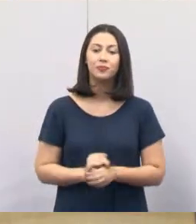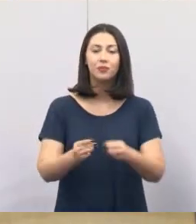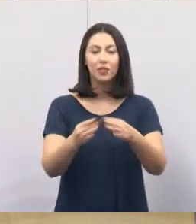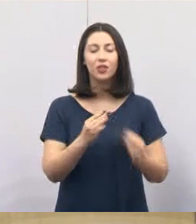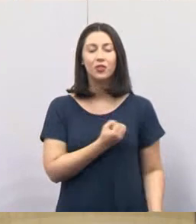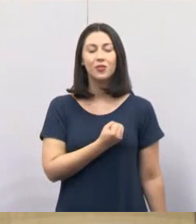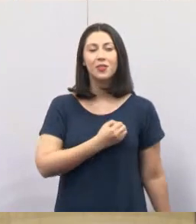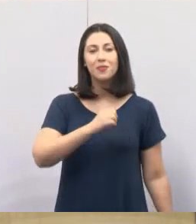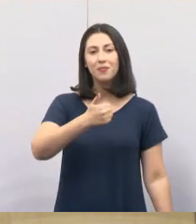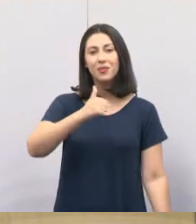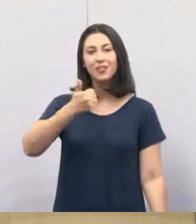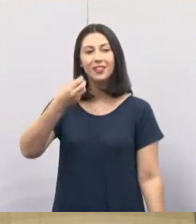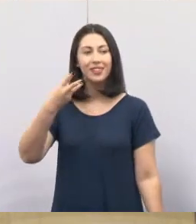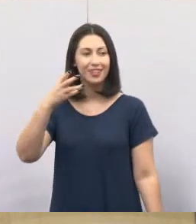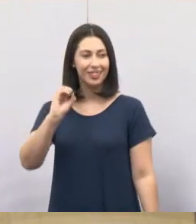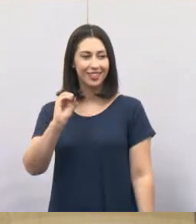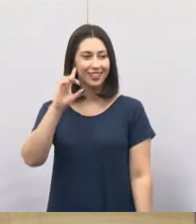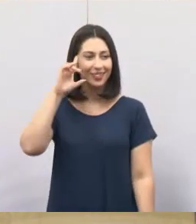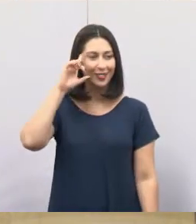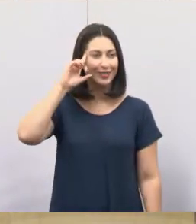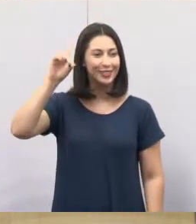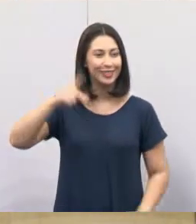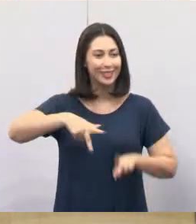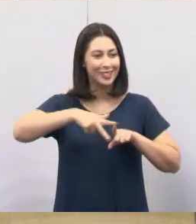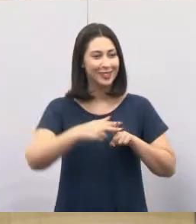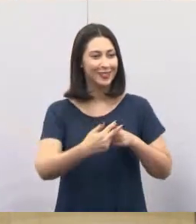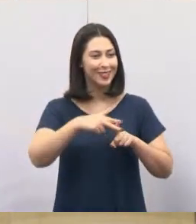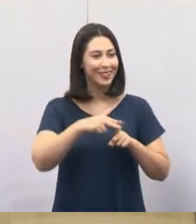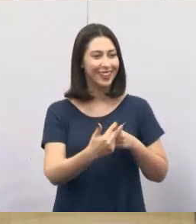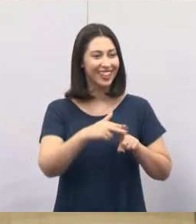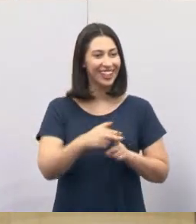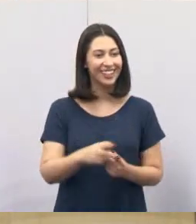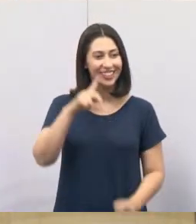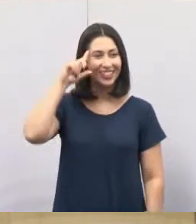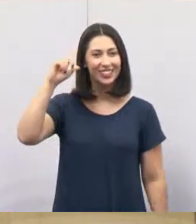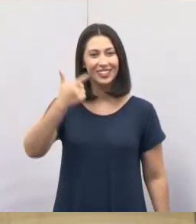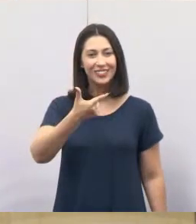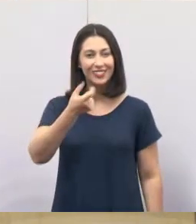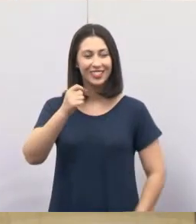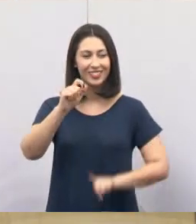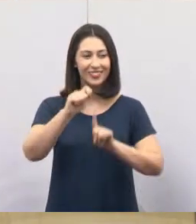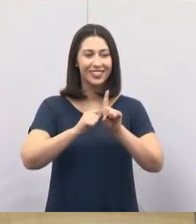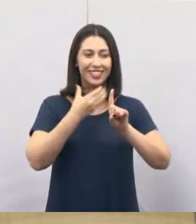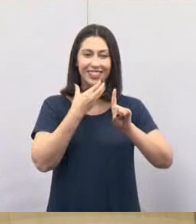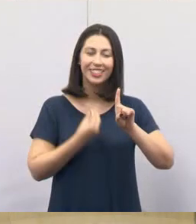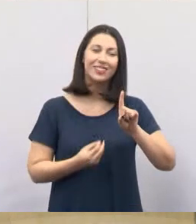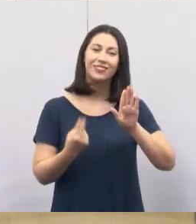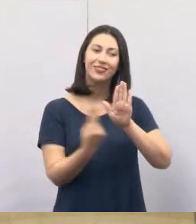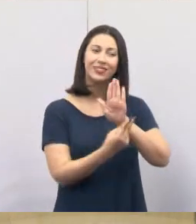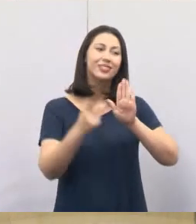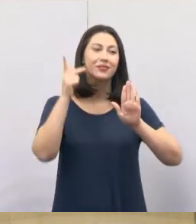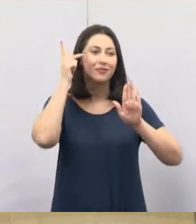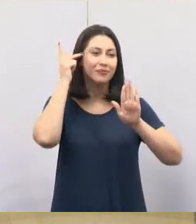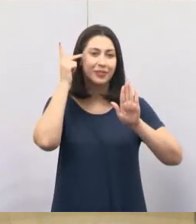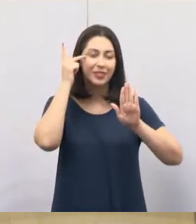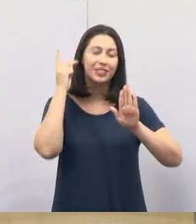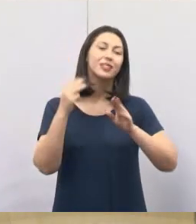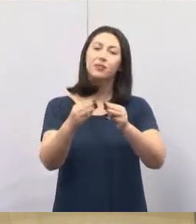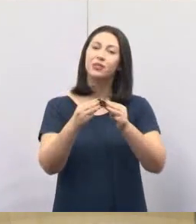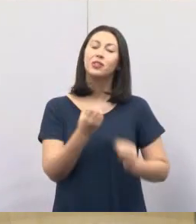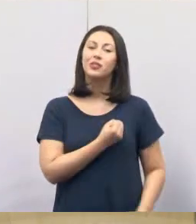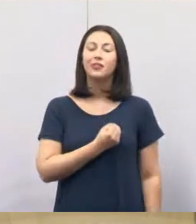Moção 1130. Registro transcurso do dia do mecânico, 20 de dezembro. Autoria Paulinho do Esporte.